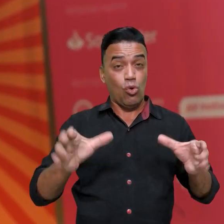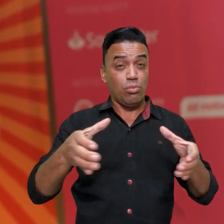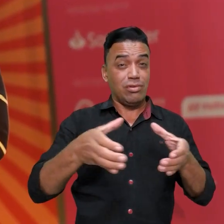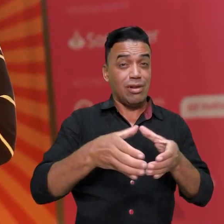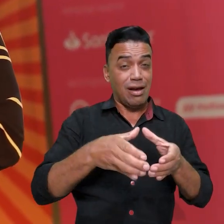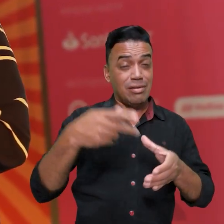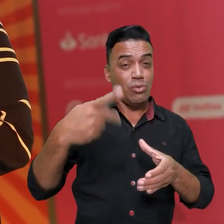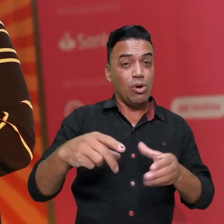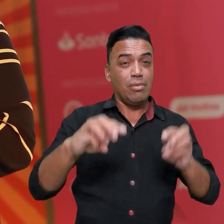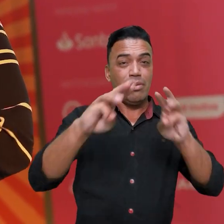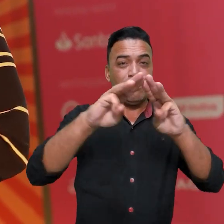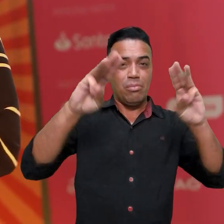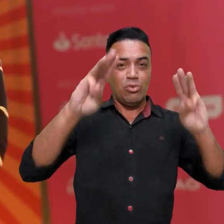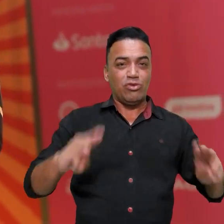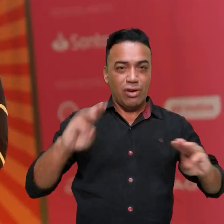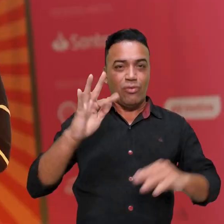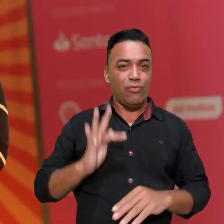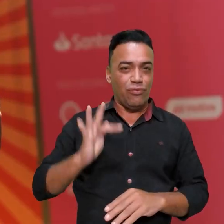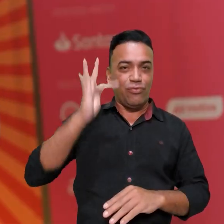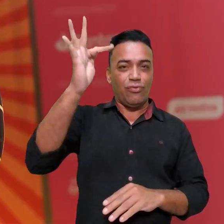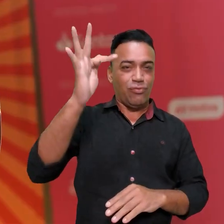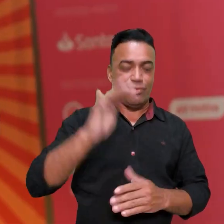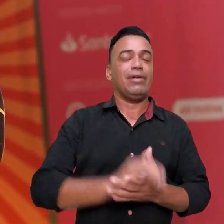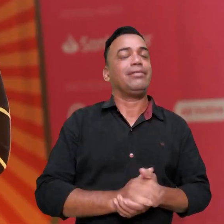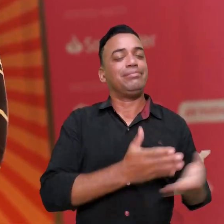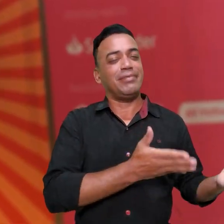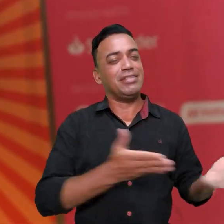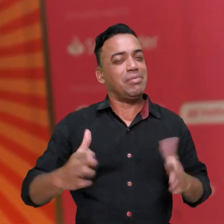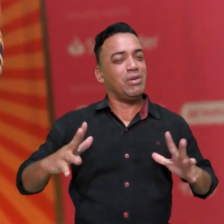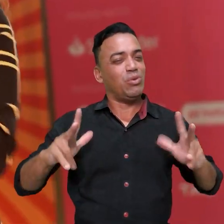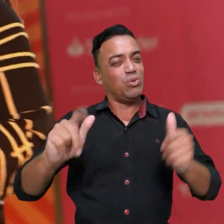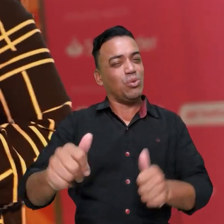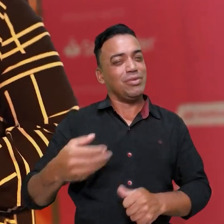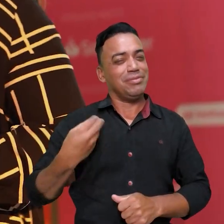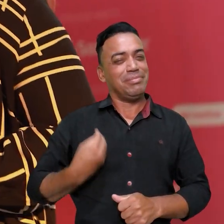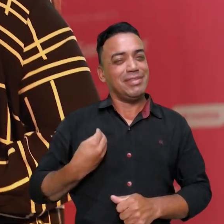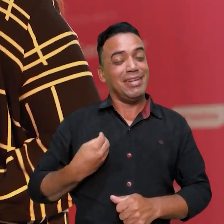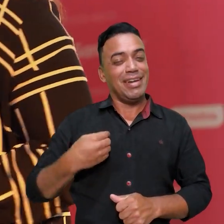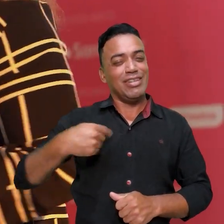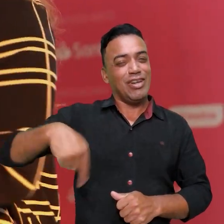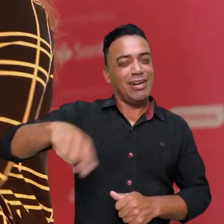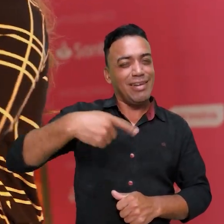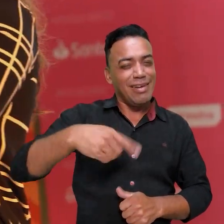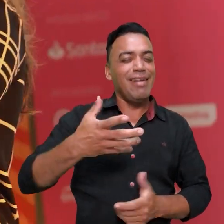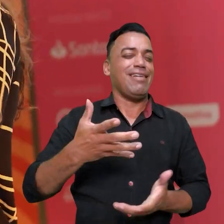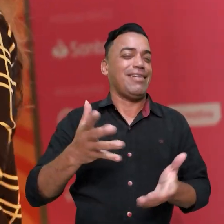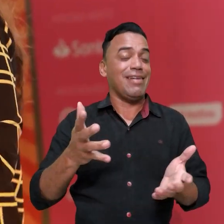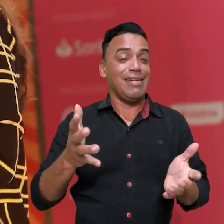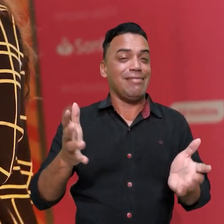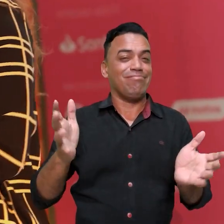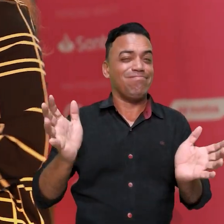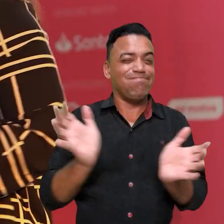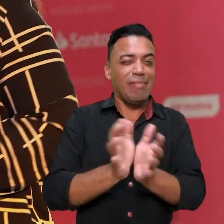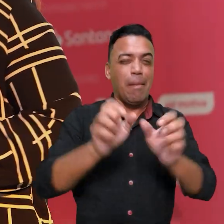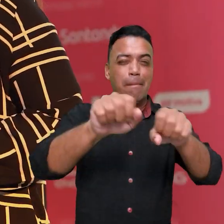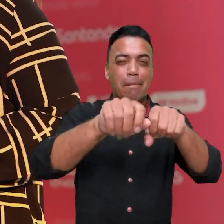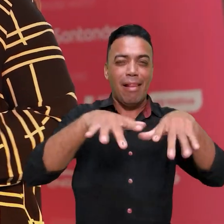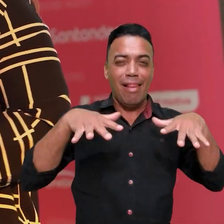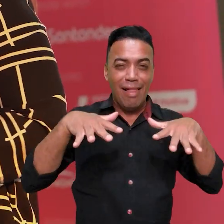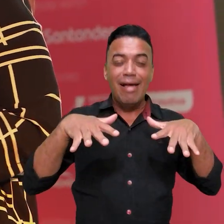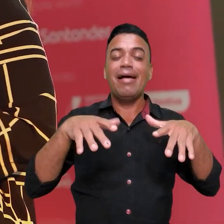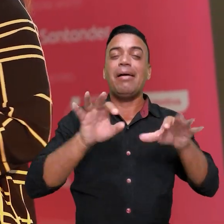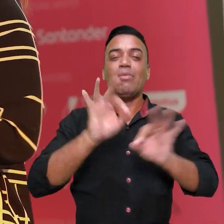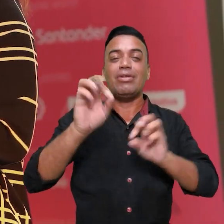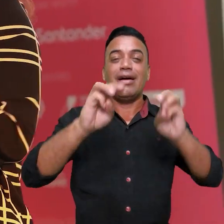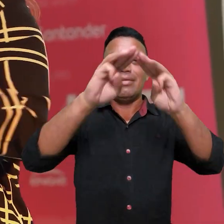apresentação inicia-se com Érica da Silva Lima, falando de pé com o microfone em mãos. Ela é uma mulher branca de cabelos castanhos ondulados e